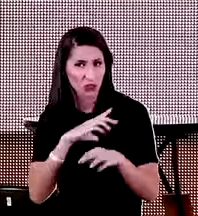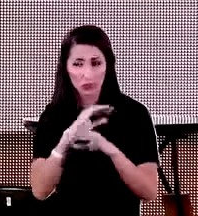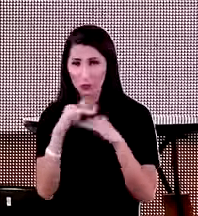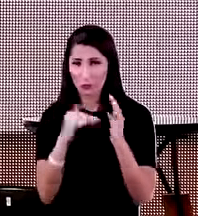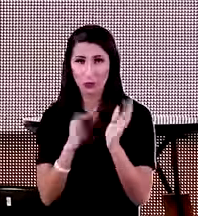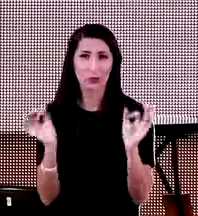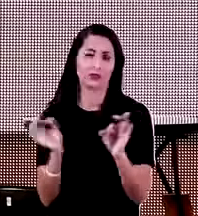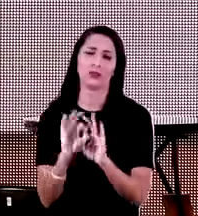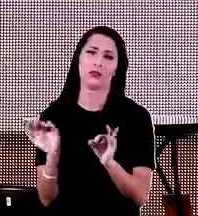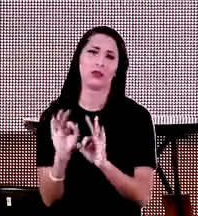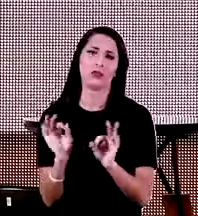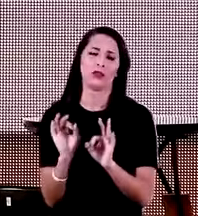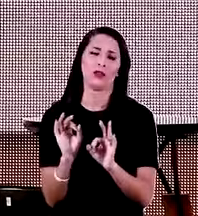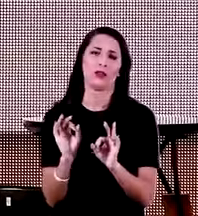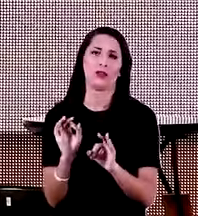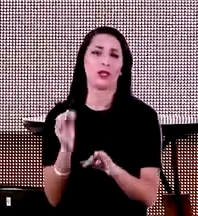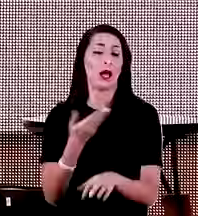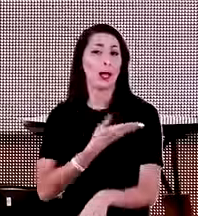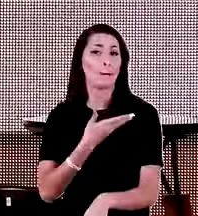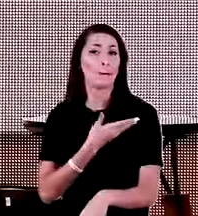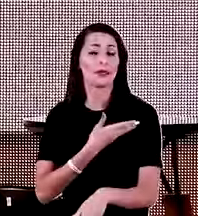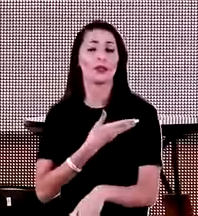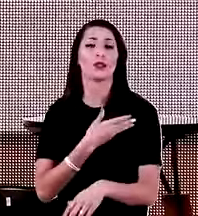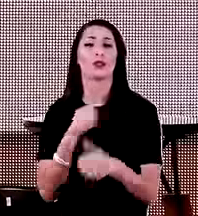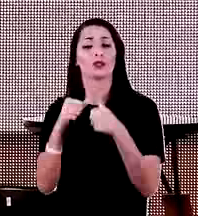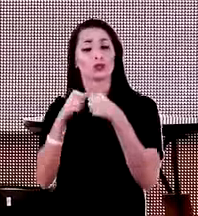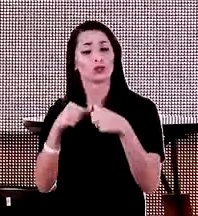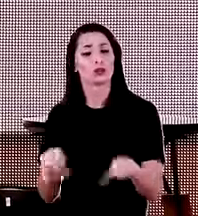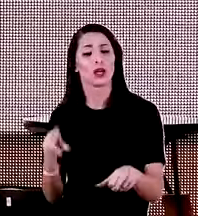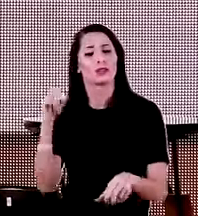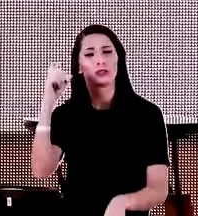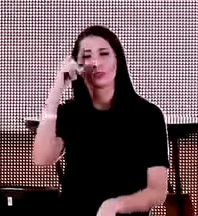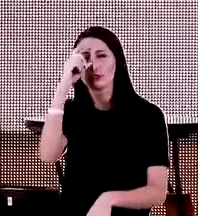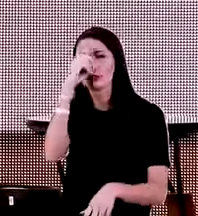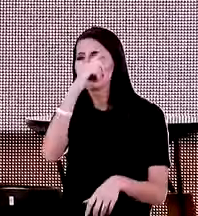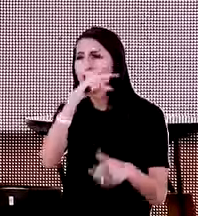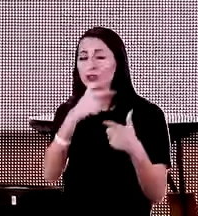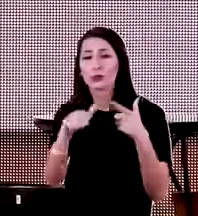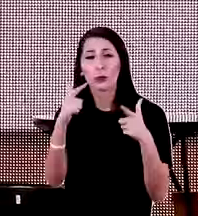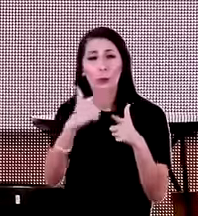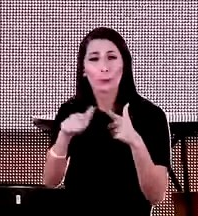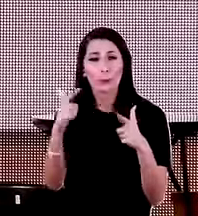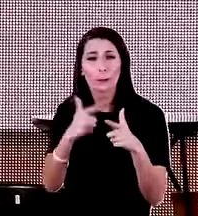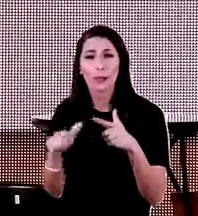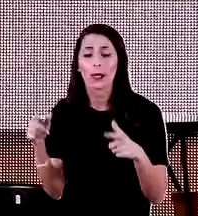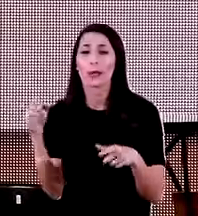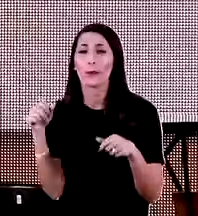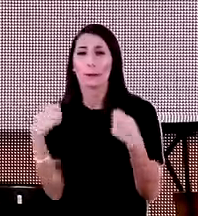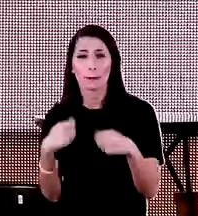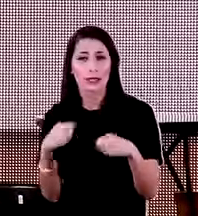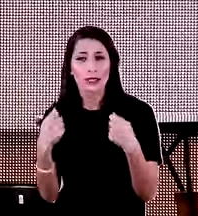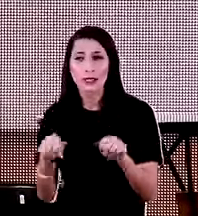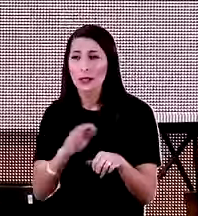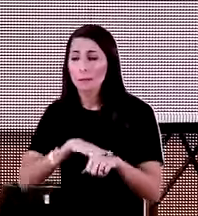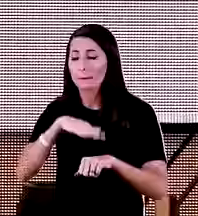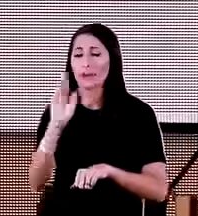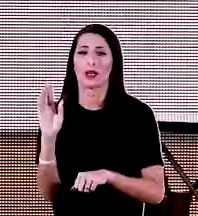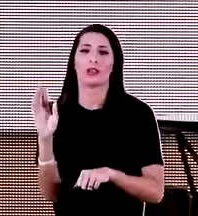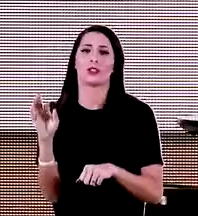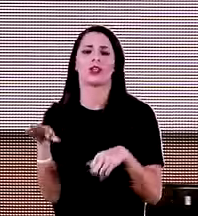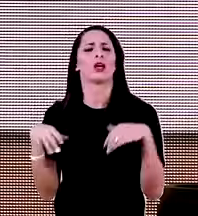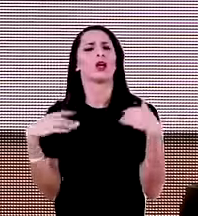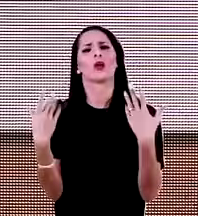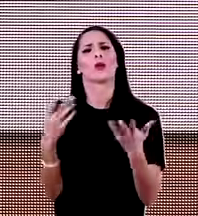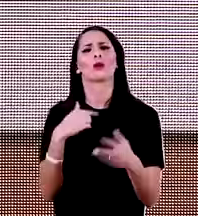problema. Ser amigo é estar nos momentos mais difíceis, nos momentos que a gente mais precisa. E sabe, quando eu estava preparando essa